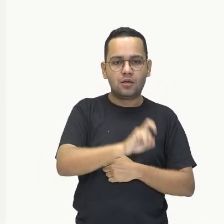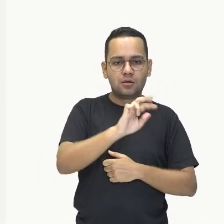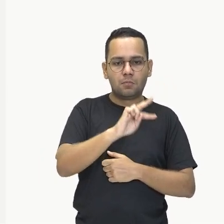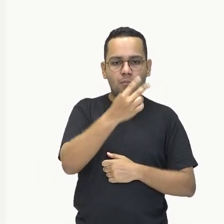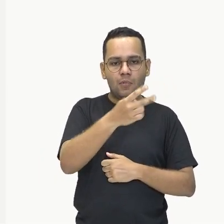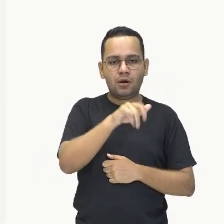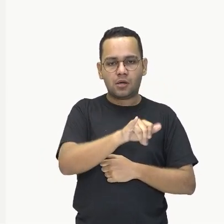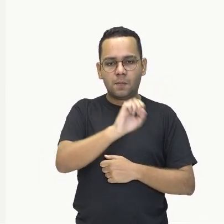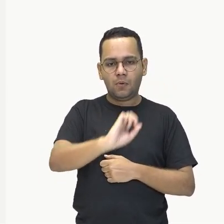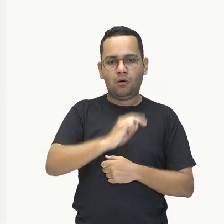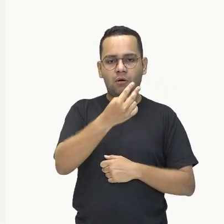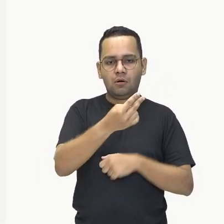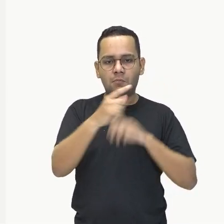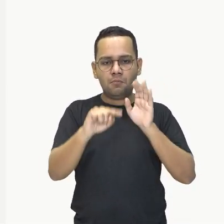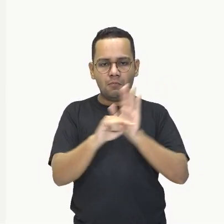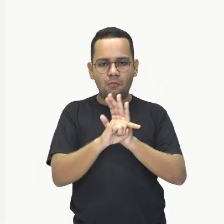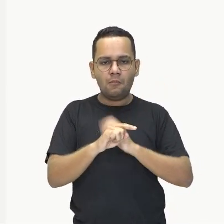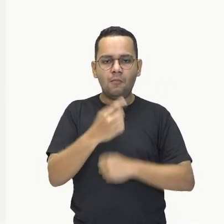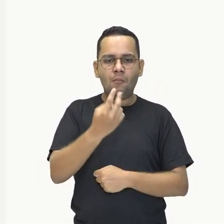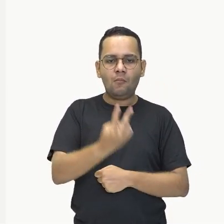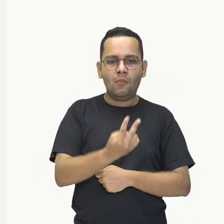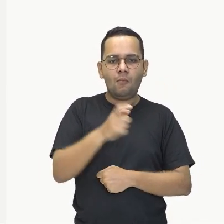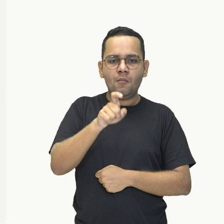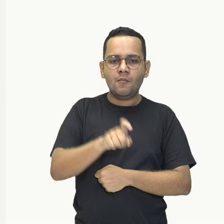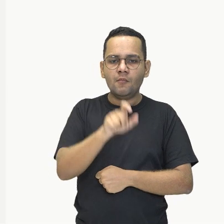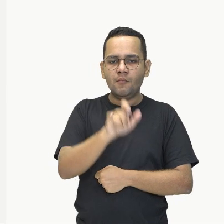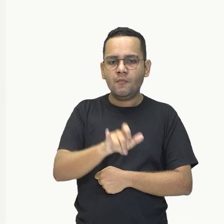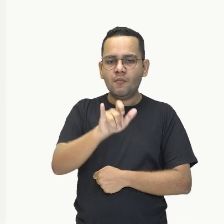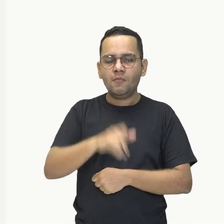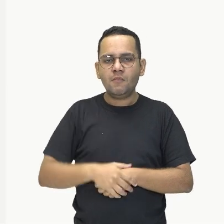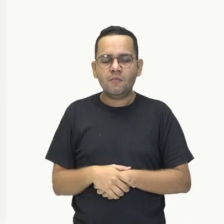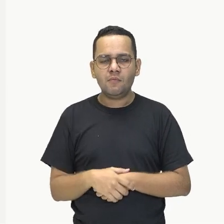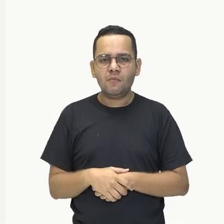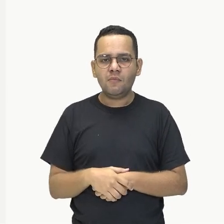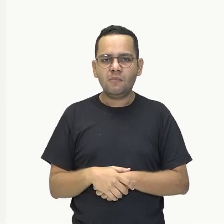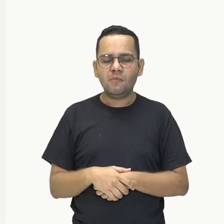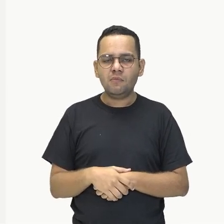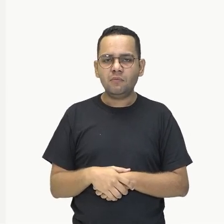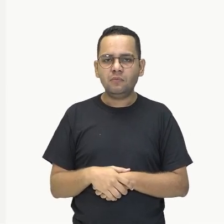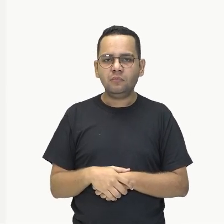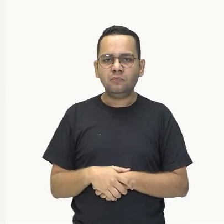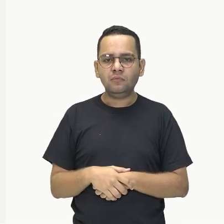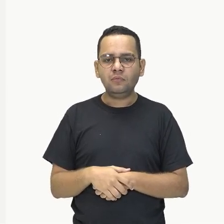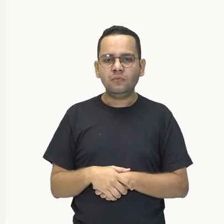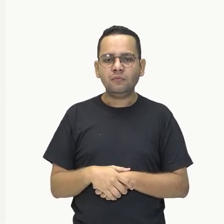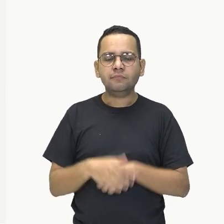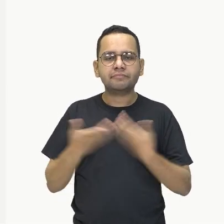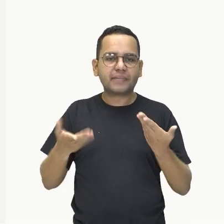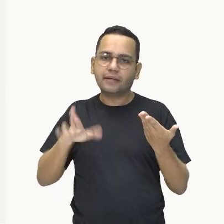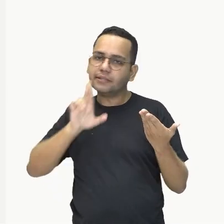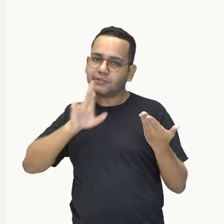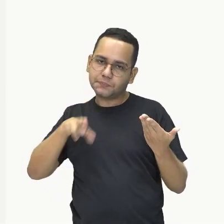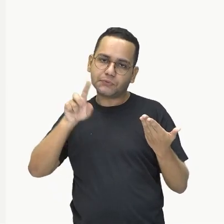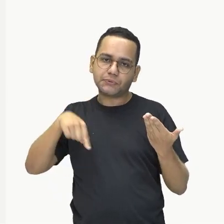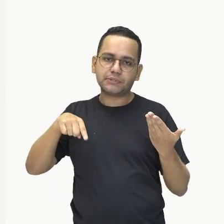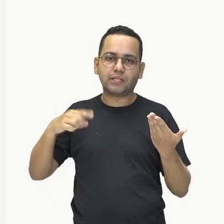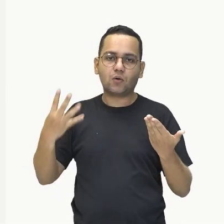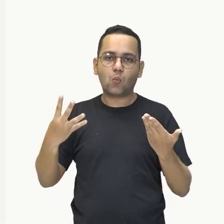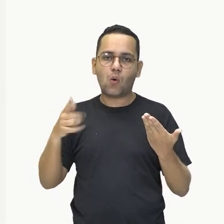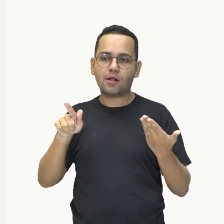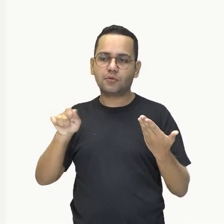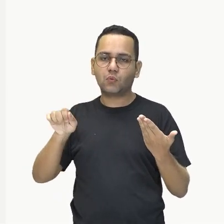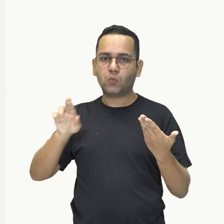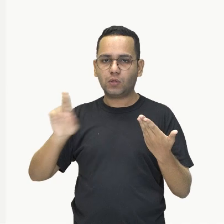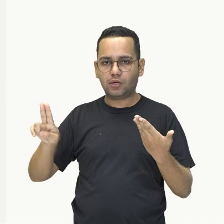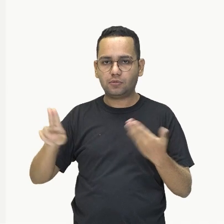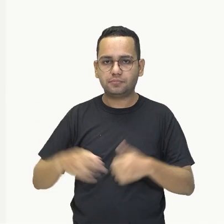ao quadrado, menos 2xy. Aqui já está me dizendo que este polinômio ele é